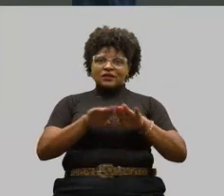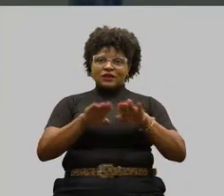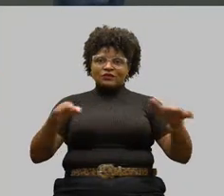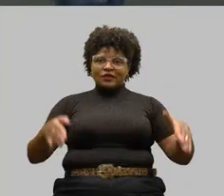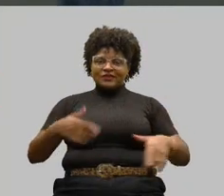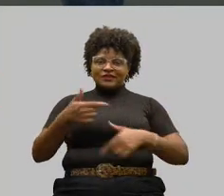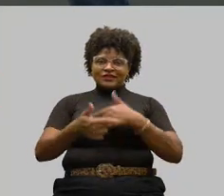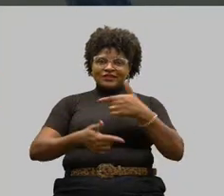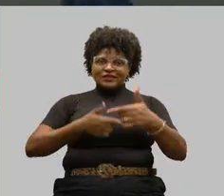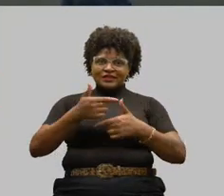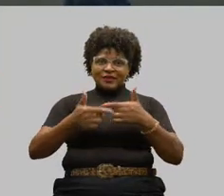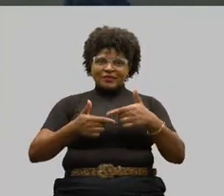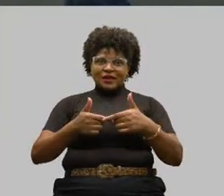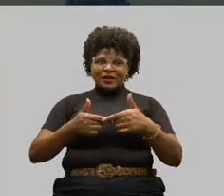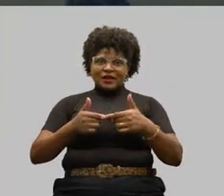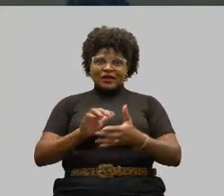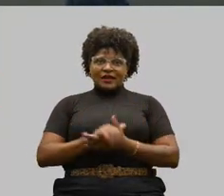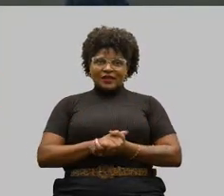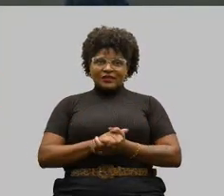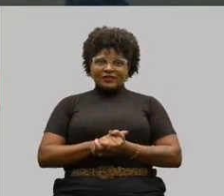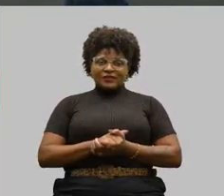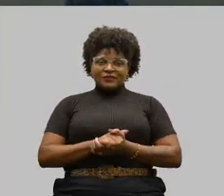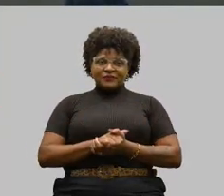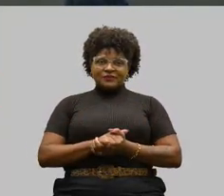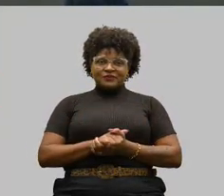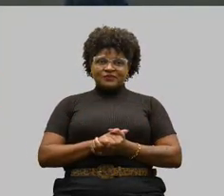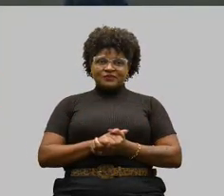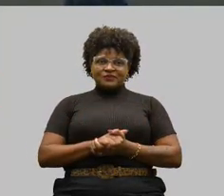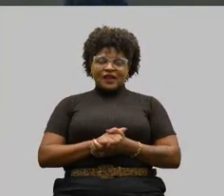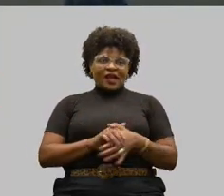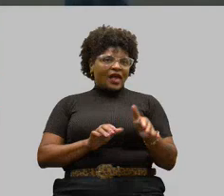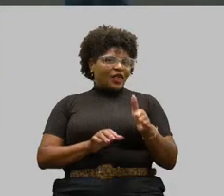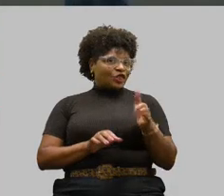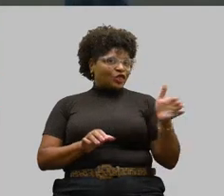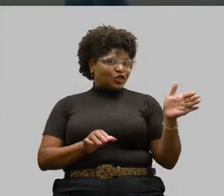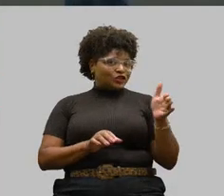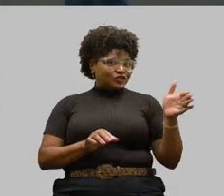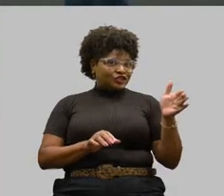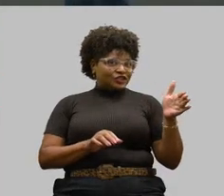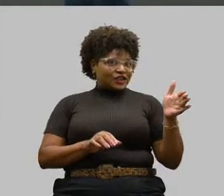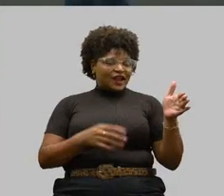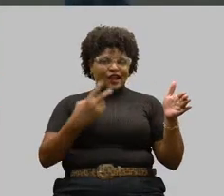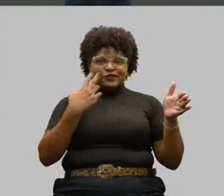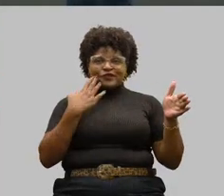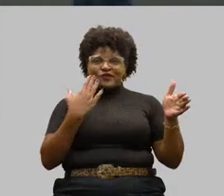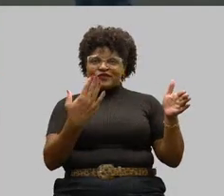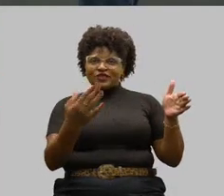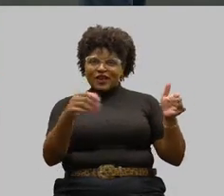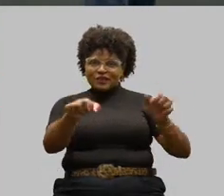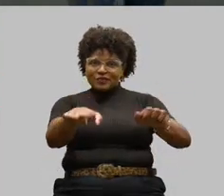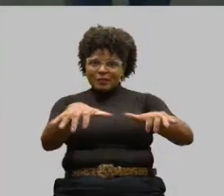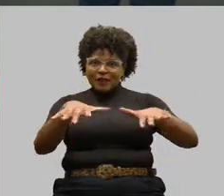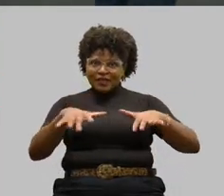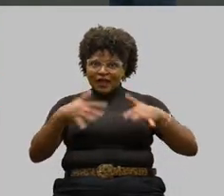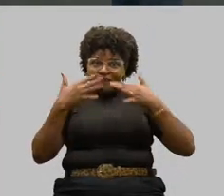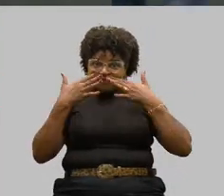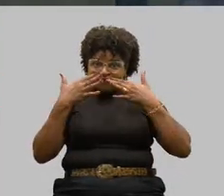na lateral direita de frente aqui para uma plateia bastante atenta